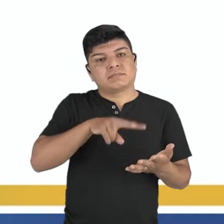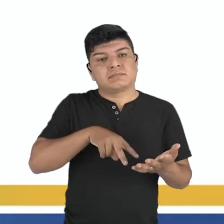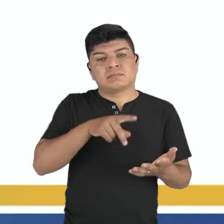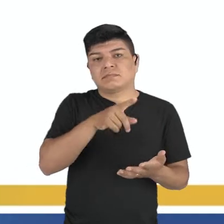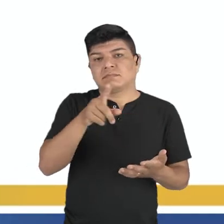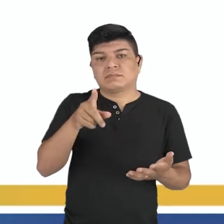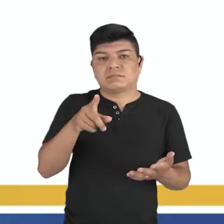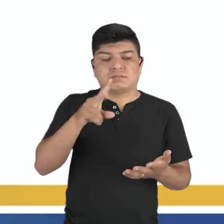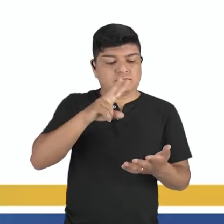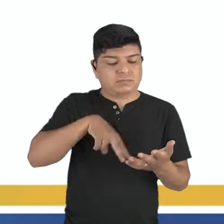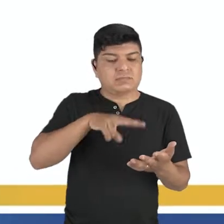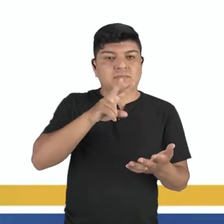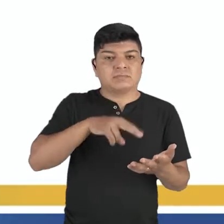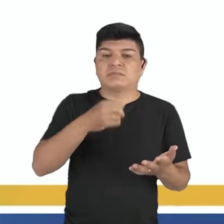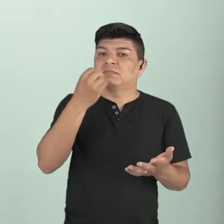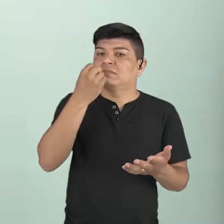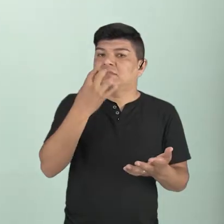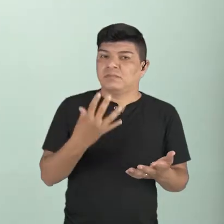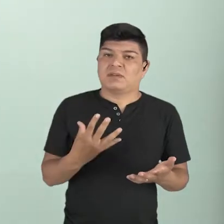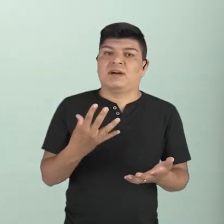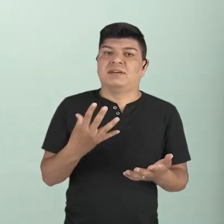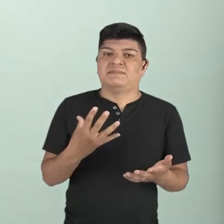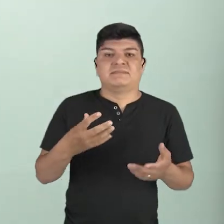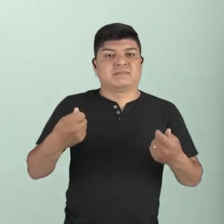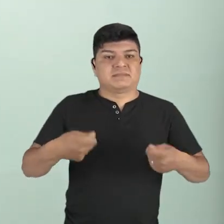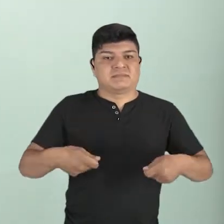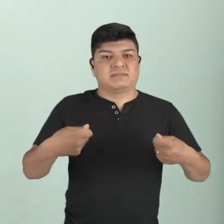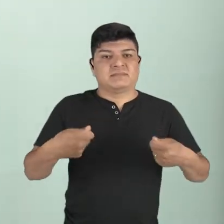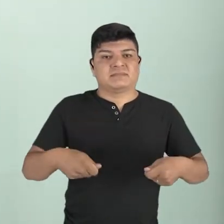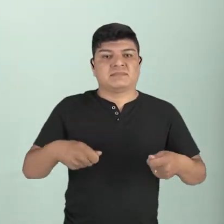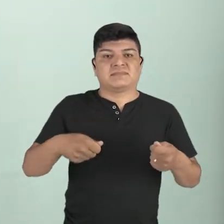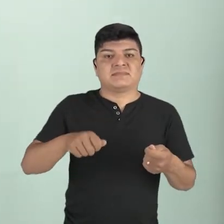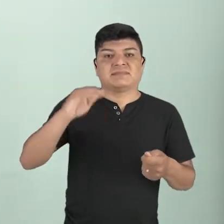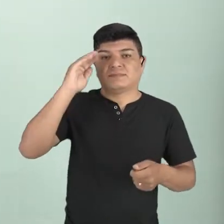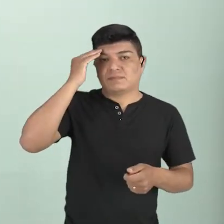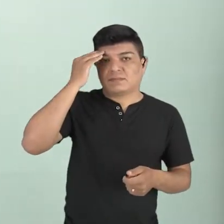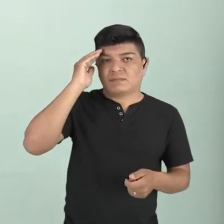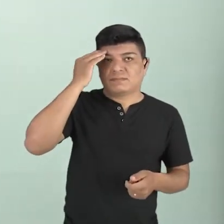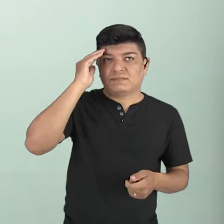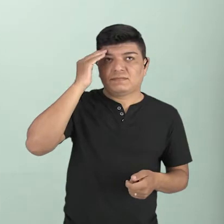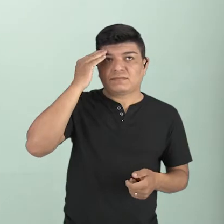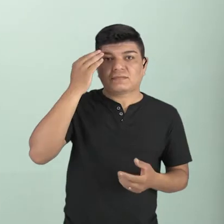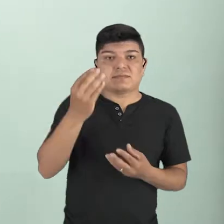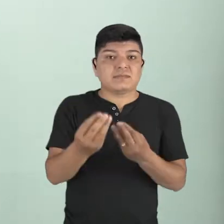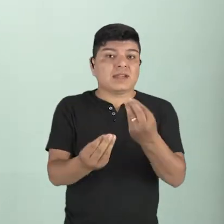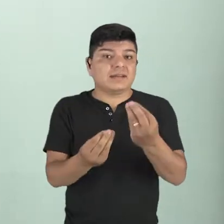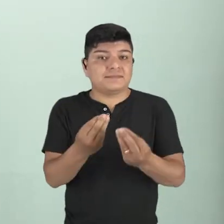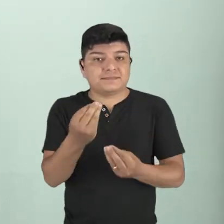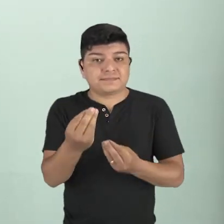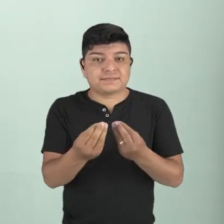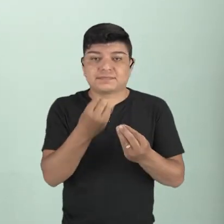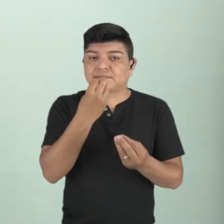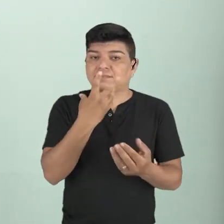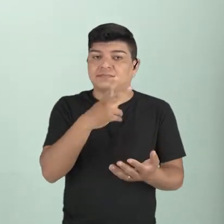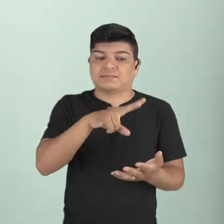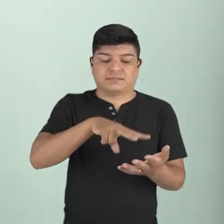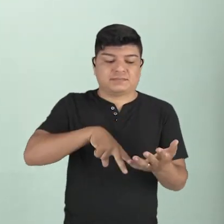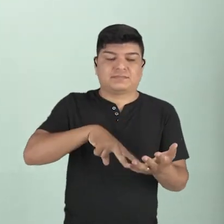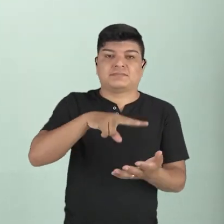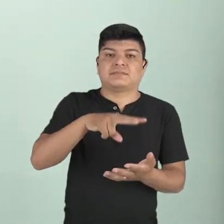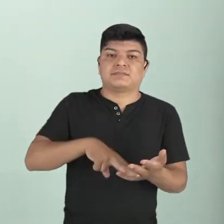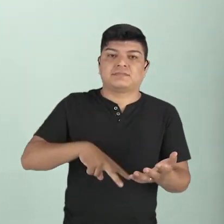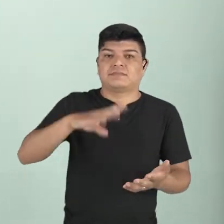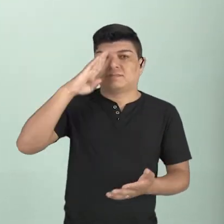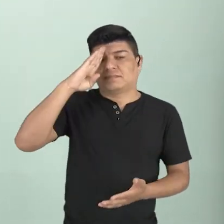você ler, para você fazer uma boa leitura, você precisa compreender como fazer essa boa leitura. Mas